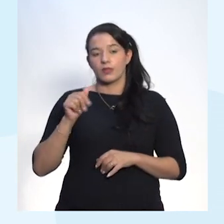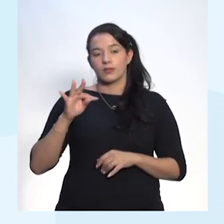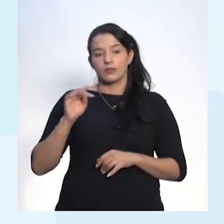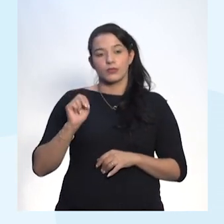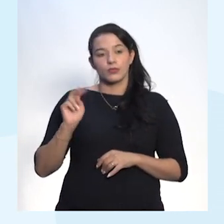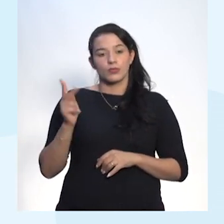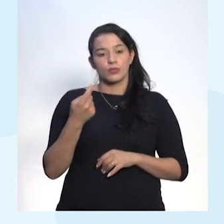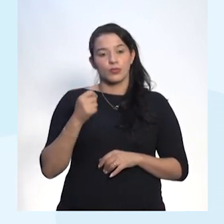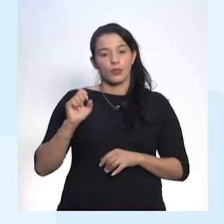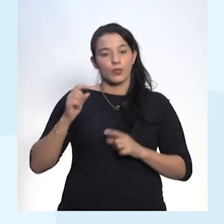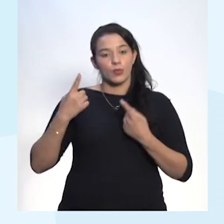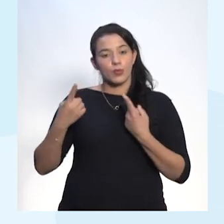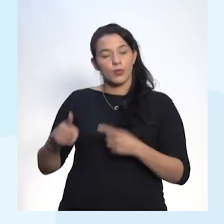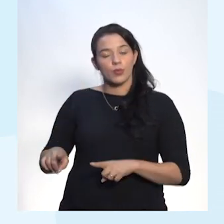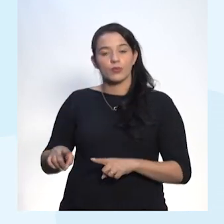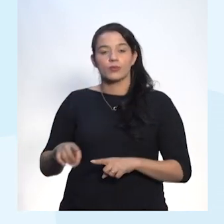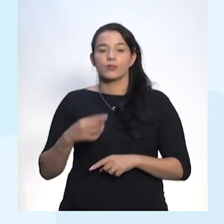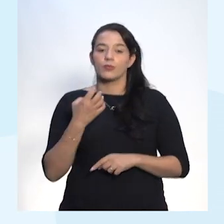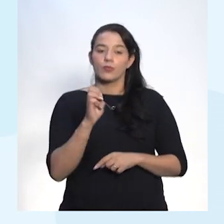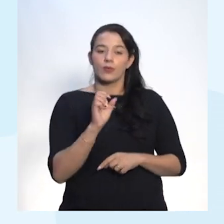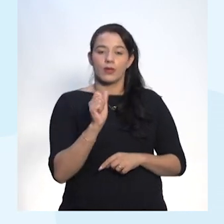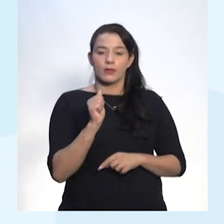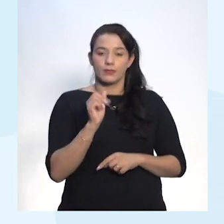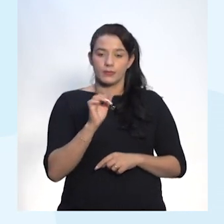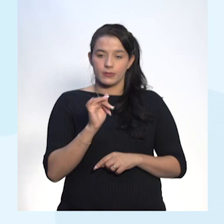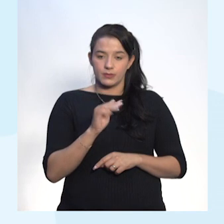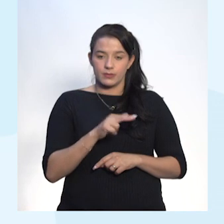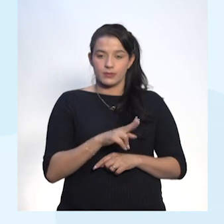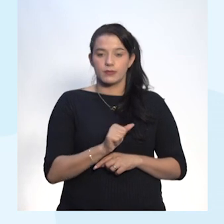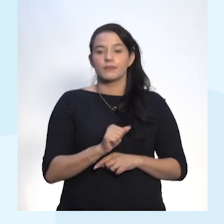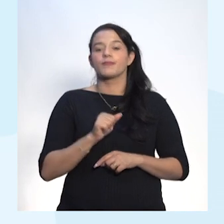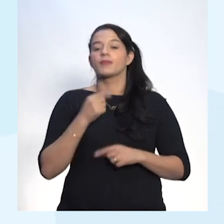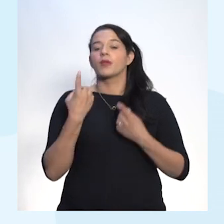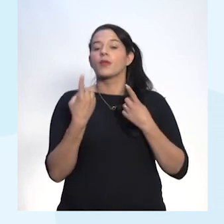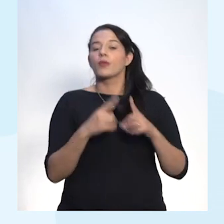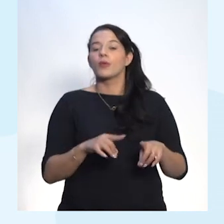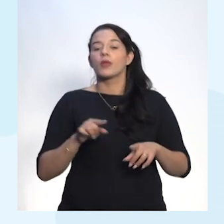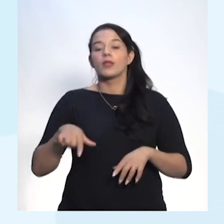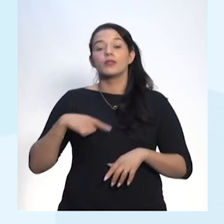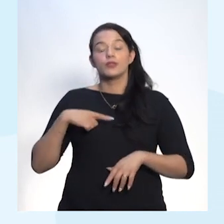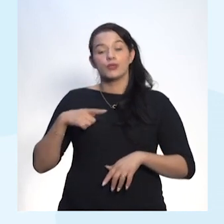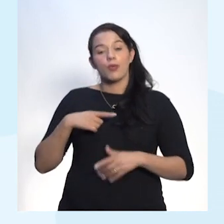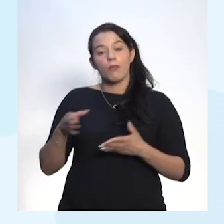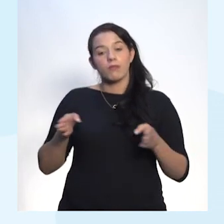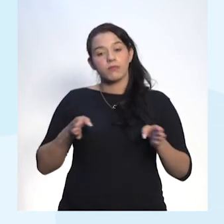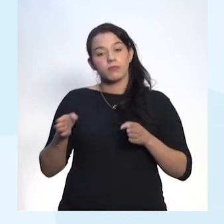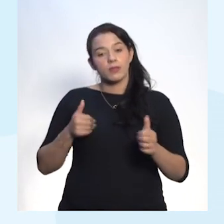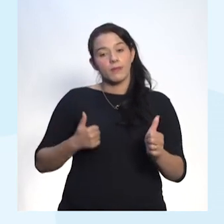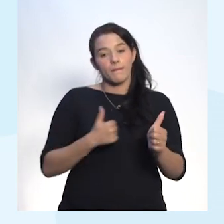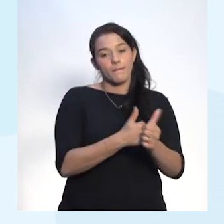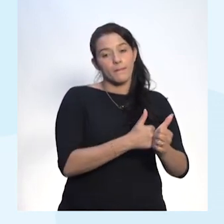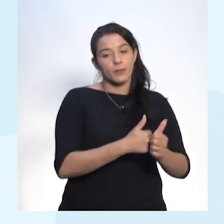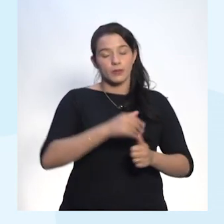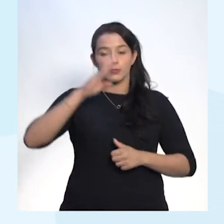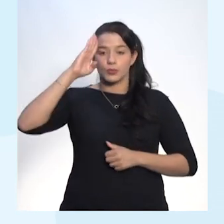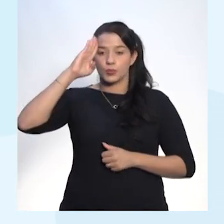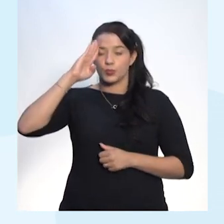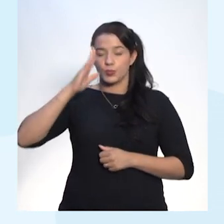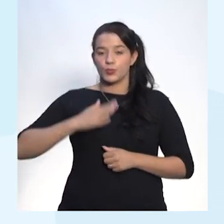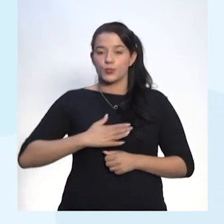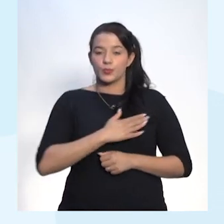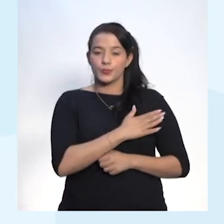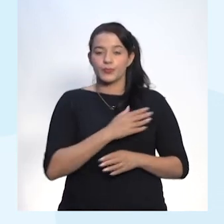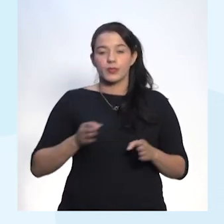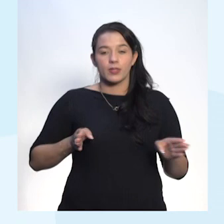estava indo contra o Hermes da Fonseca. O Hermes da Fonseca tinha uma base muito próxima do exército. E esse episódio